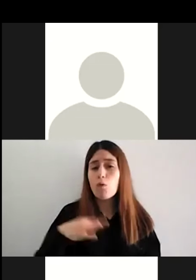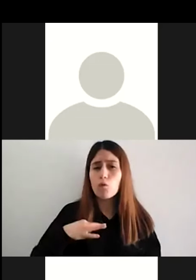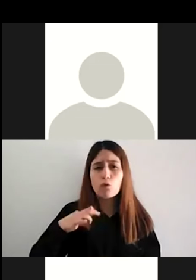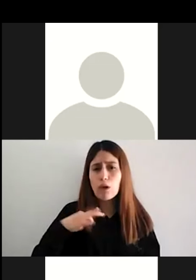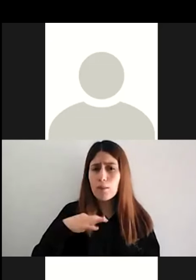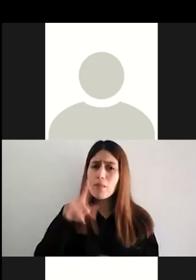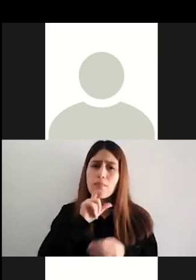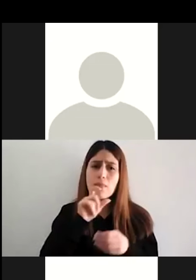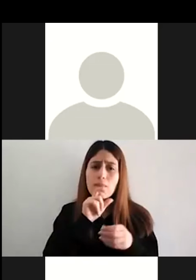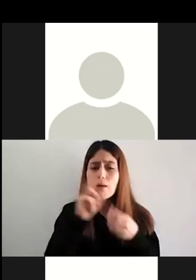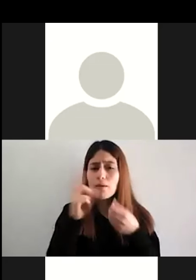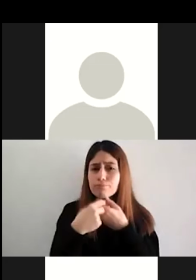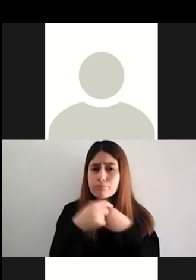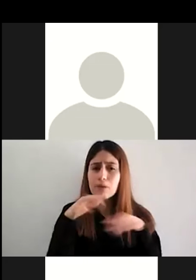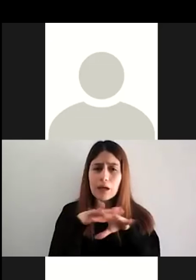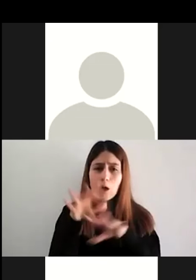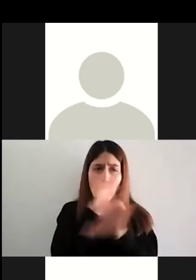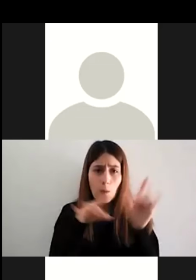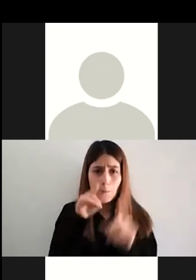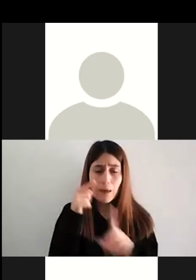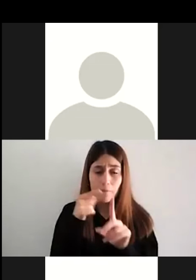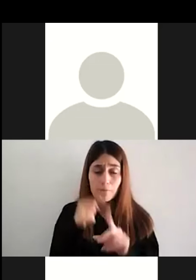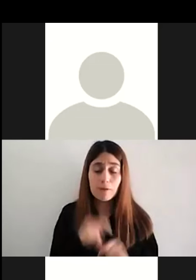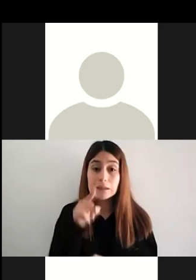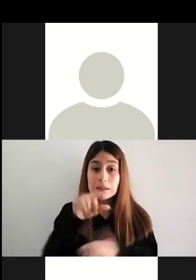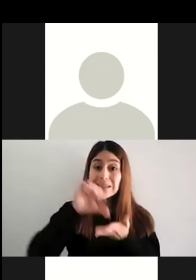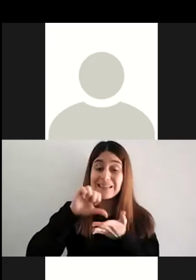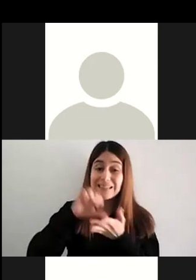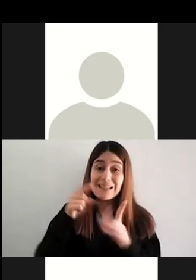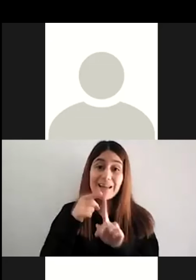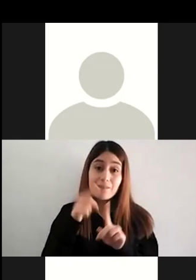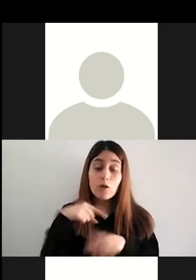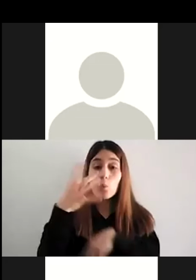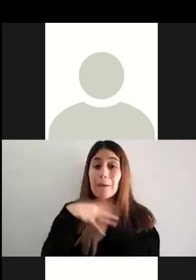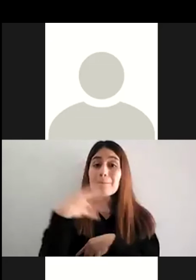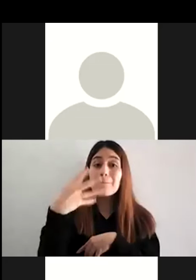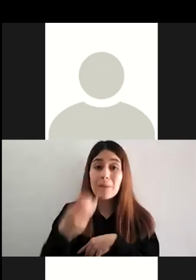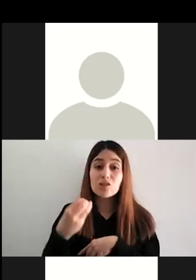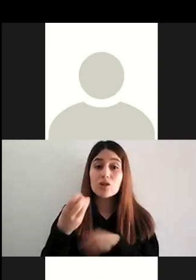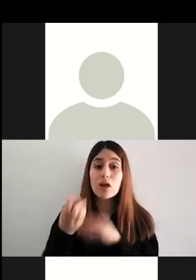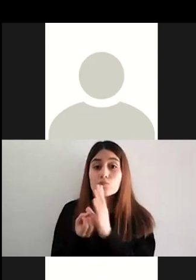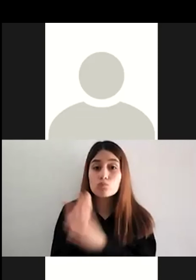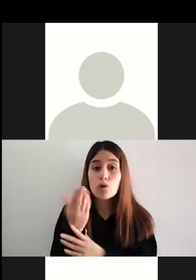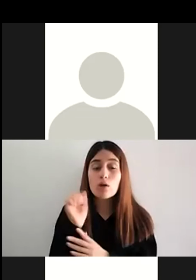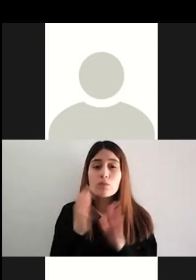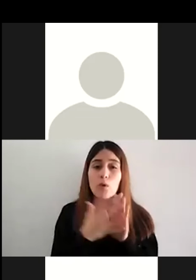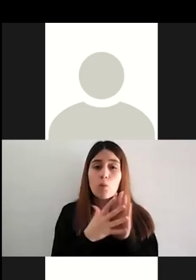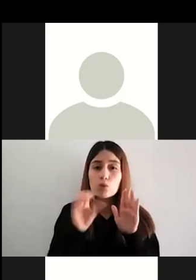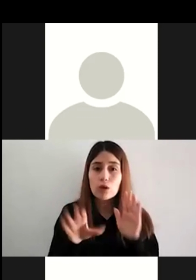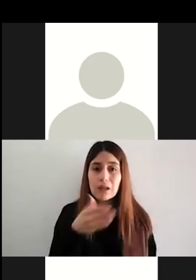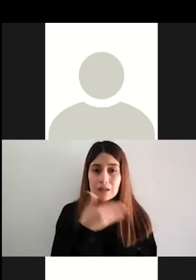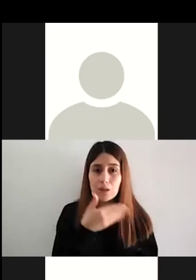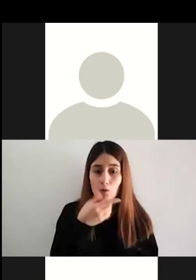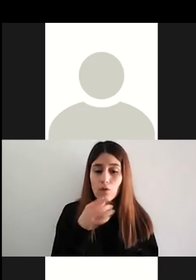as redes europeias de referência. Estes centros de referência vieram depois, posteriormente, a ser constituídos no âmbito da Portaria